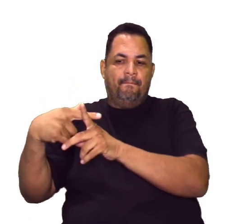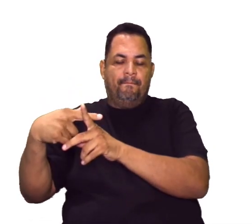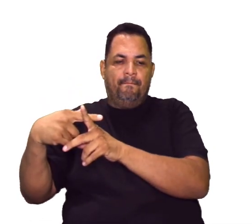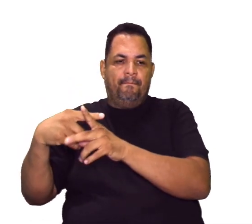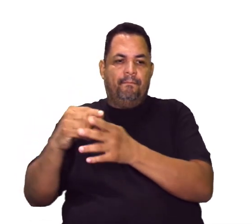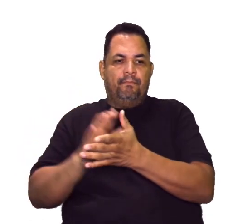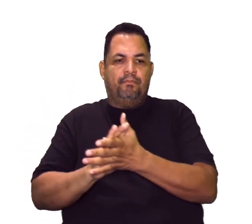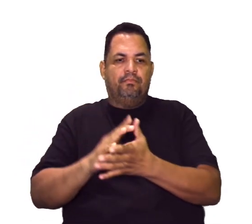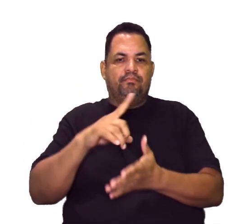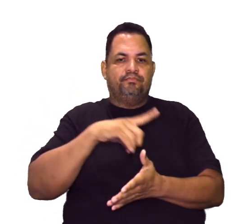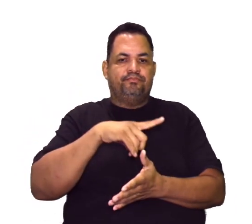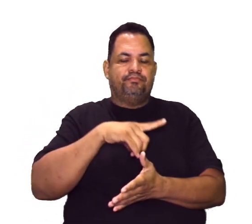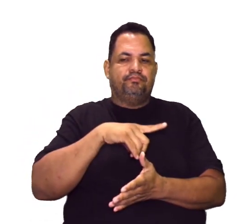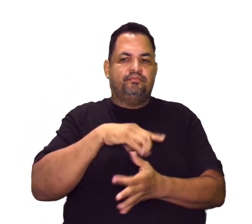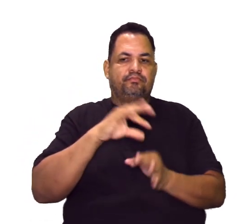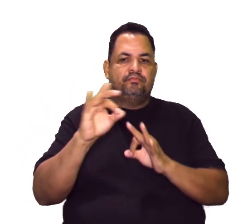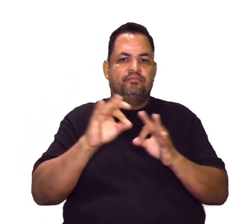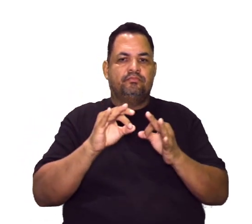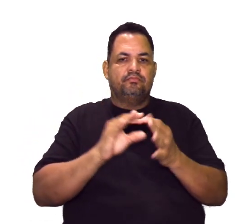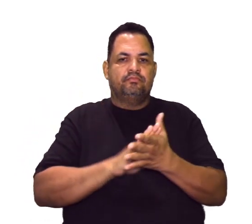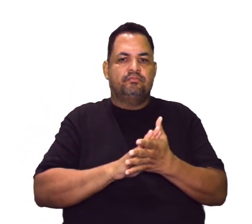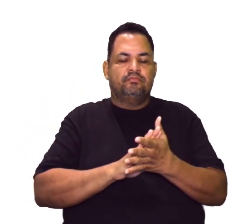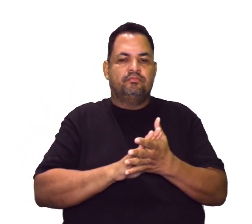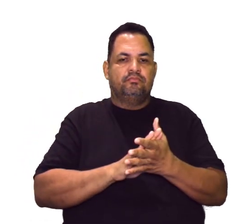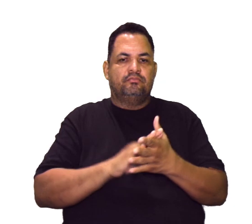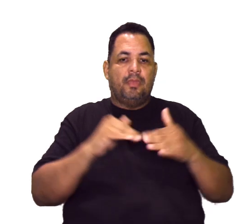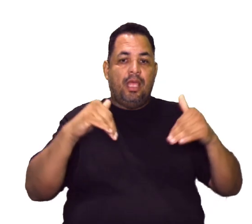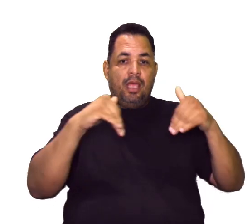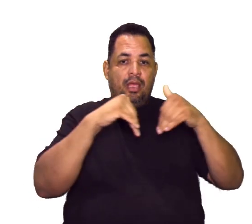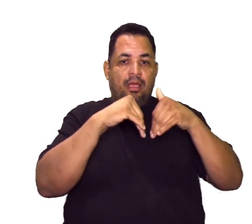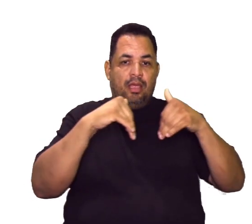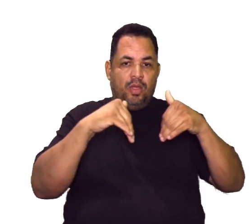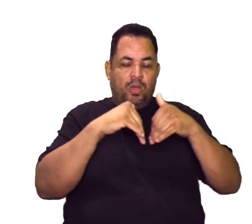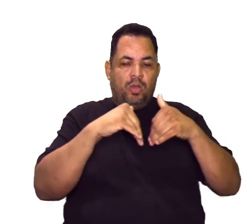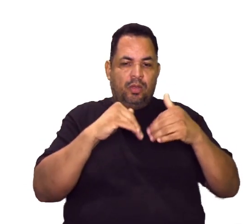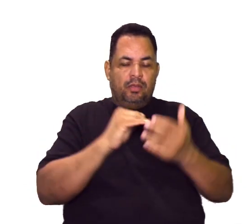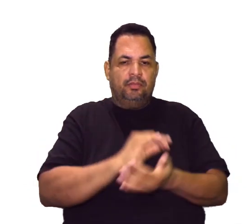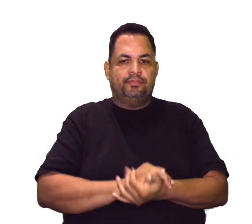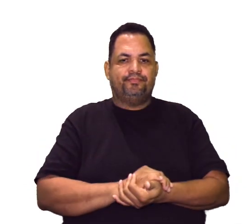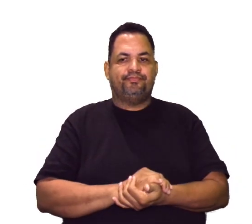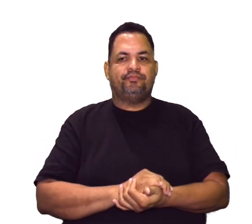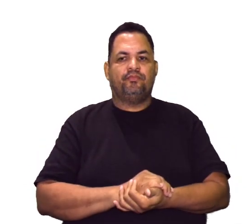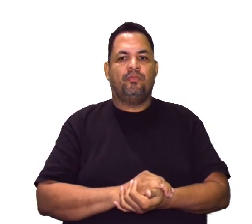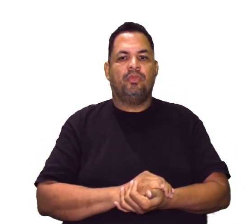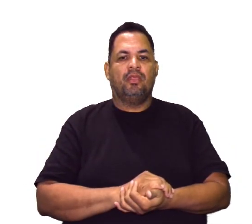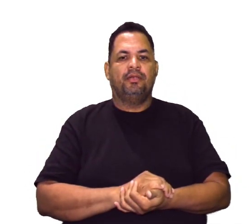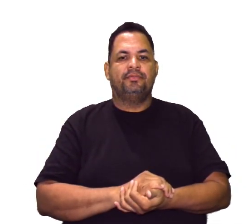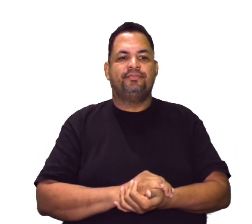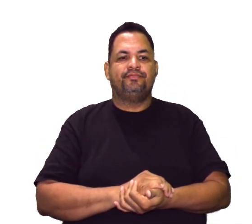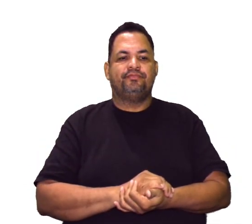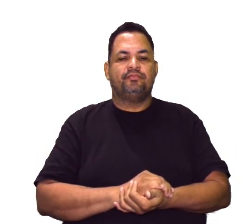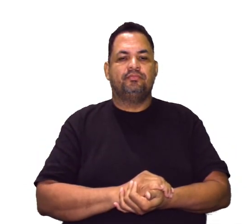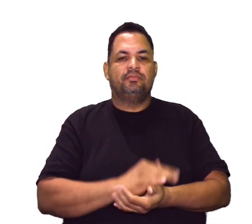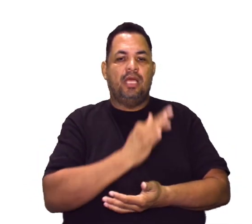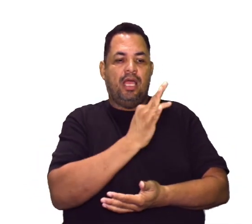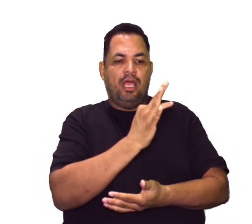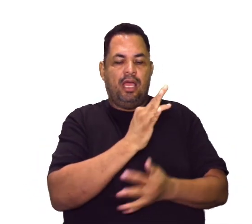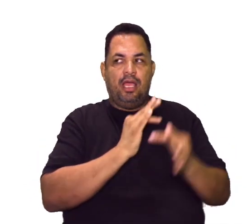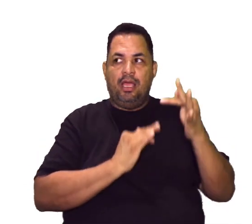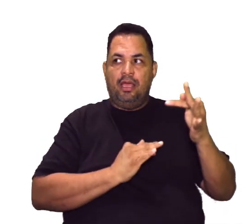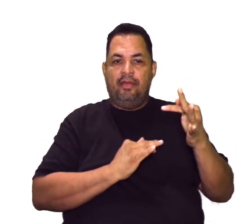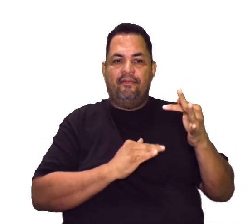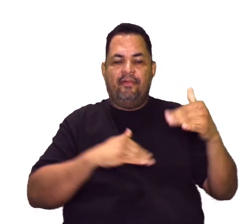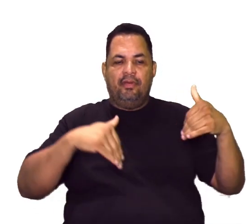se o flúor atrai o elétron, não é ganhar uma ligação iônica, vamos dizer. Mas se o flúor